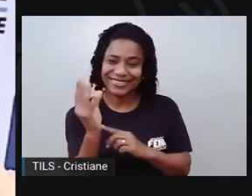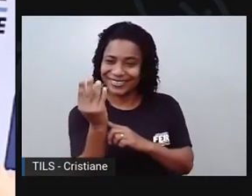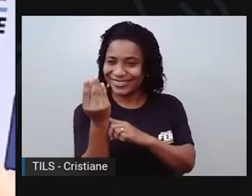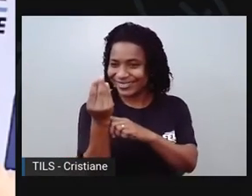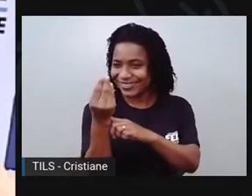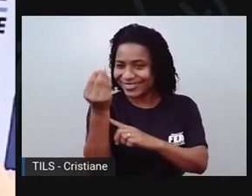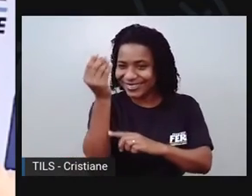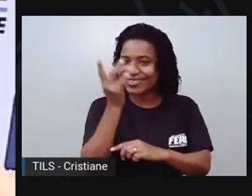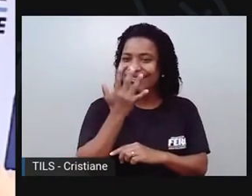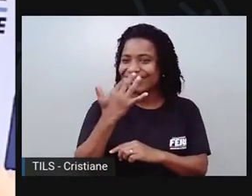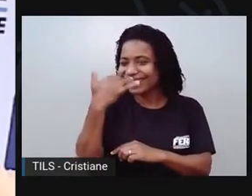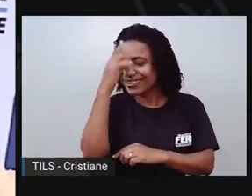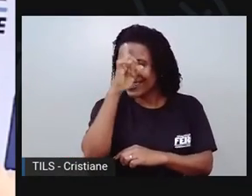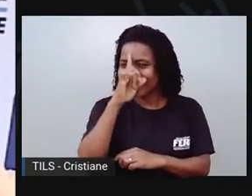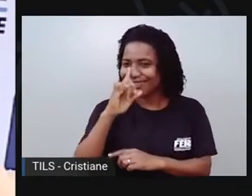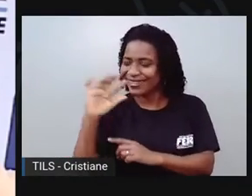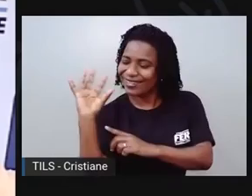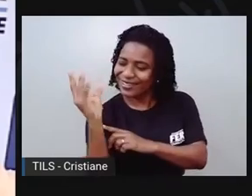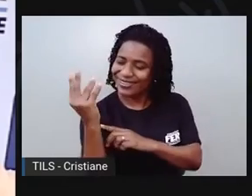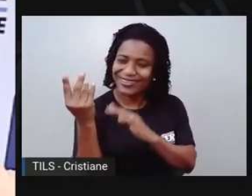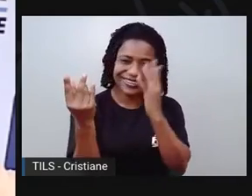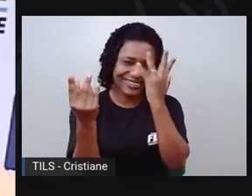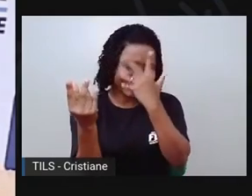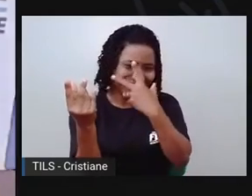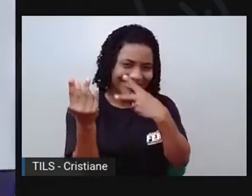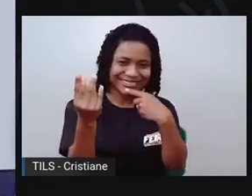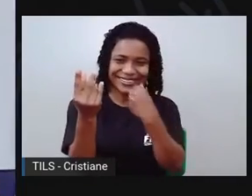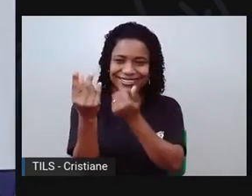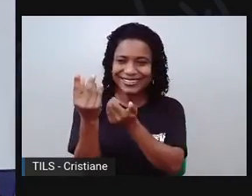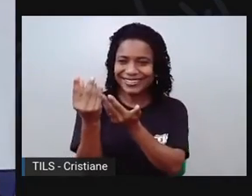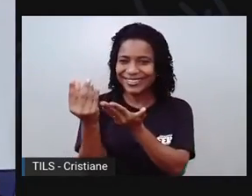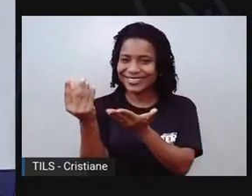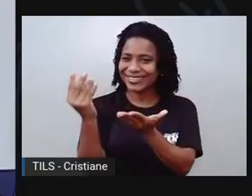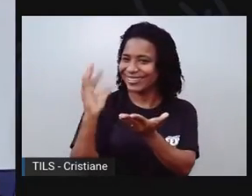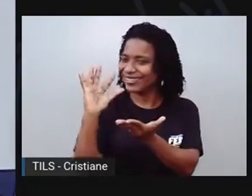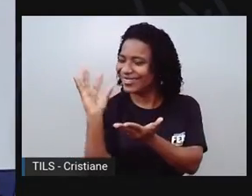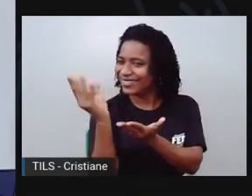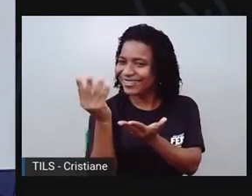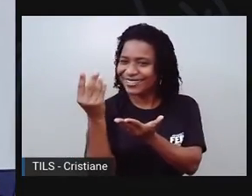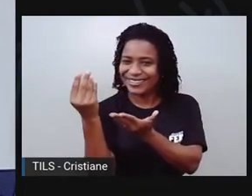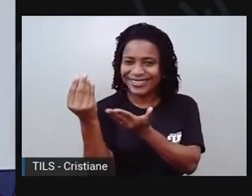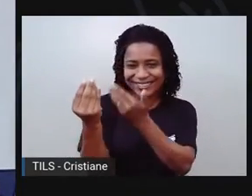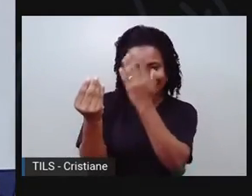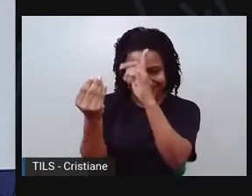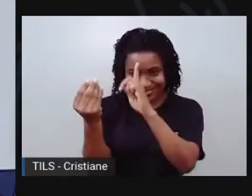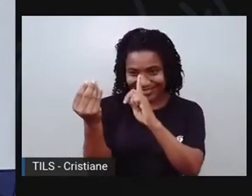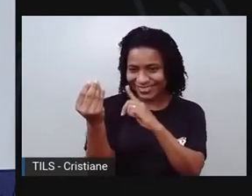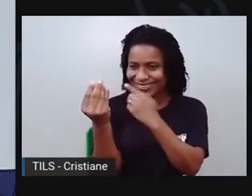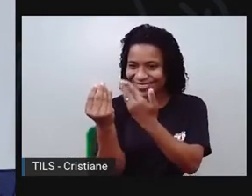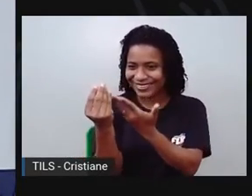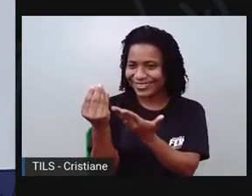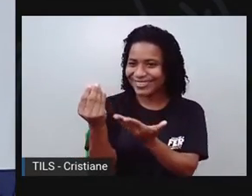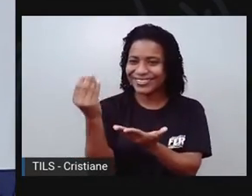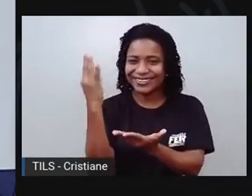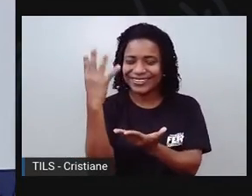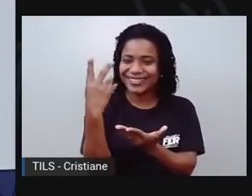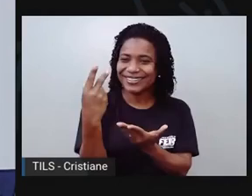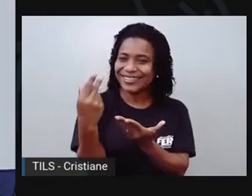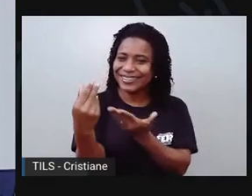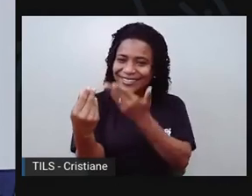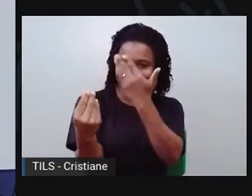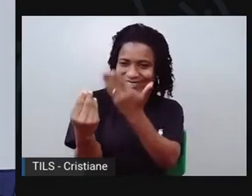rosa, tão bonita e tão bela, rosa. Olha a rosa amarela, rosa, tão bonita e tão